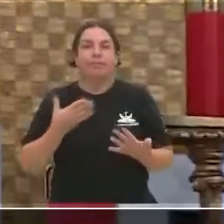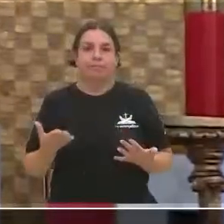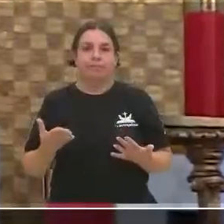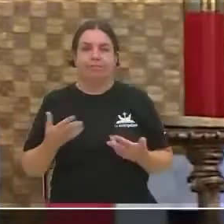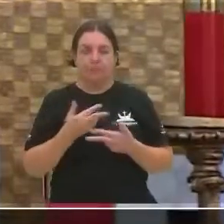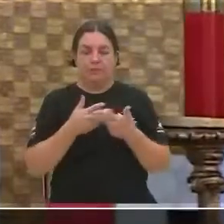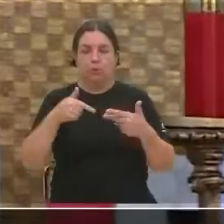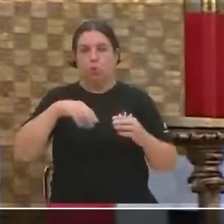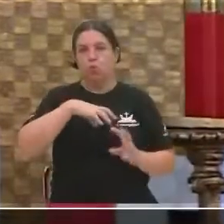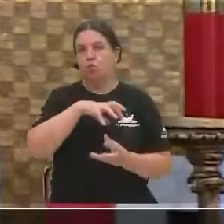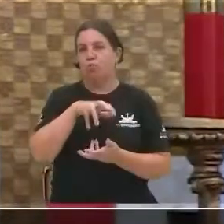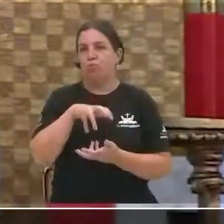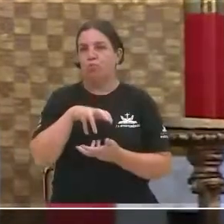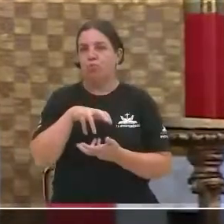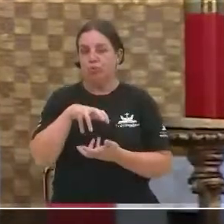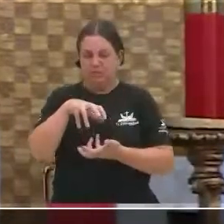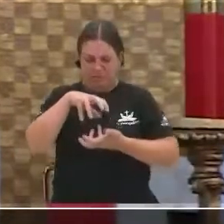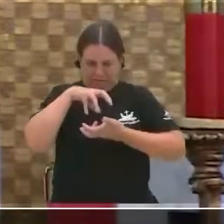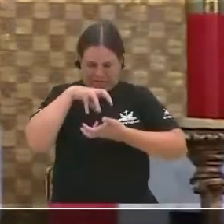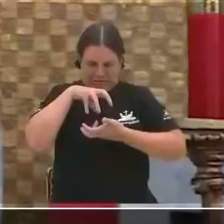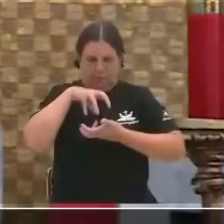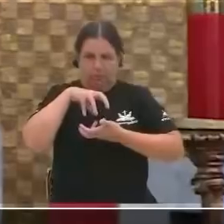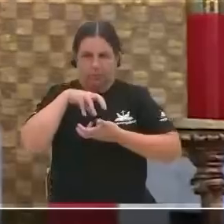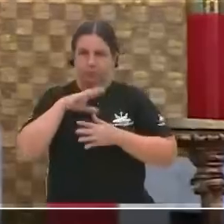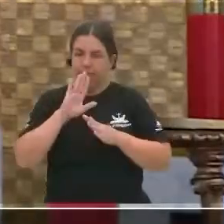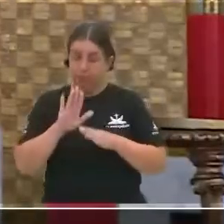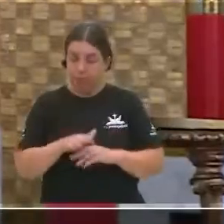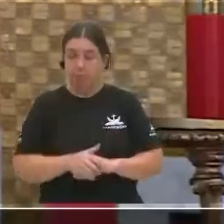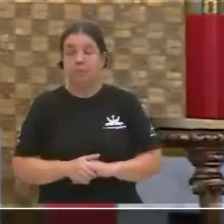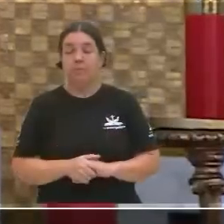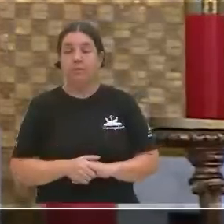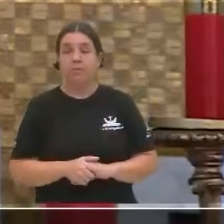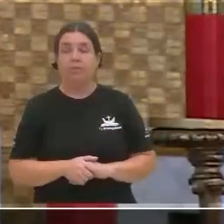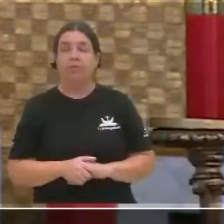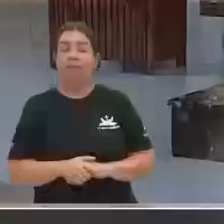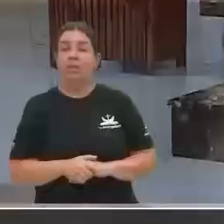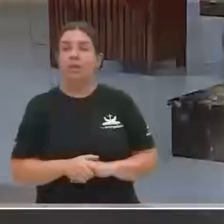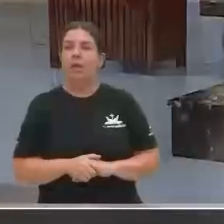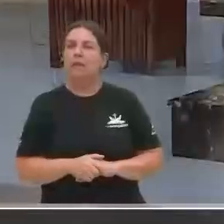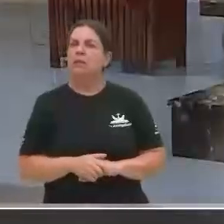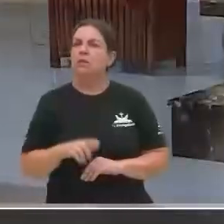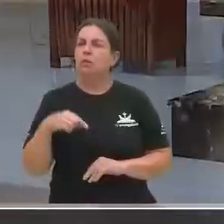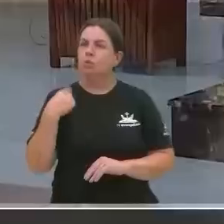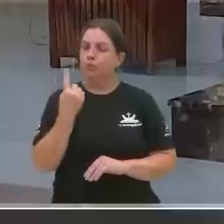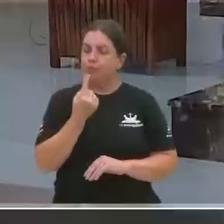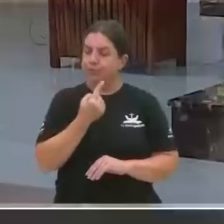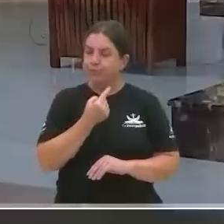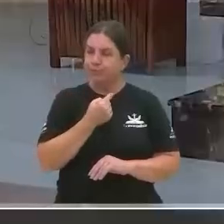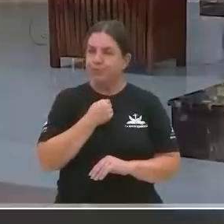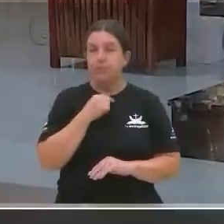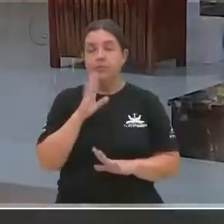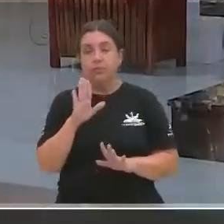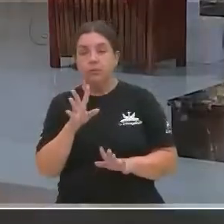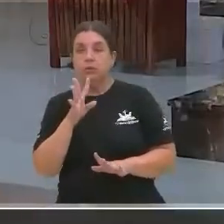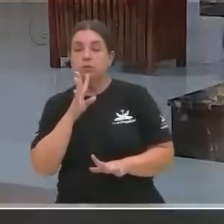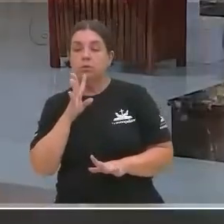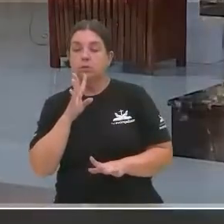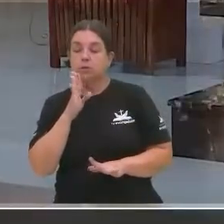pelas coisas do mundo E acredite conforme a gente vai mergulhando